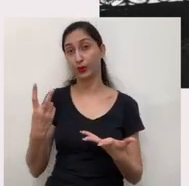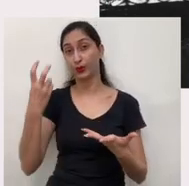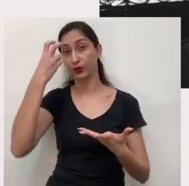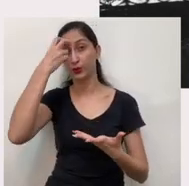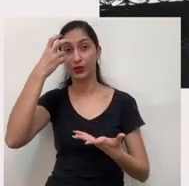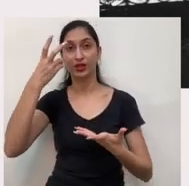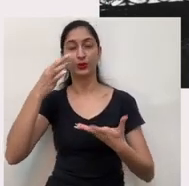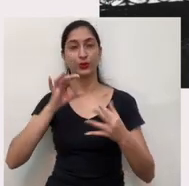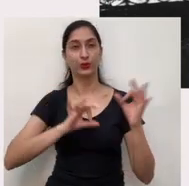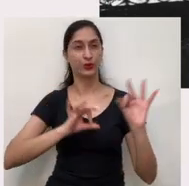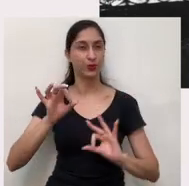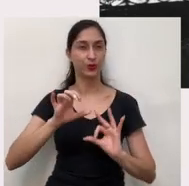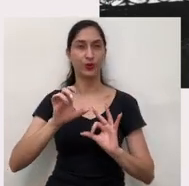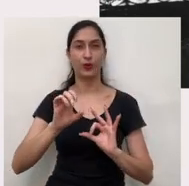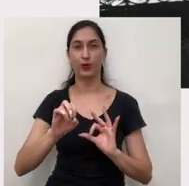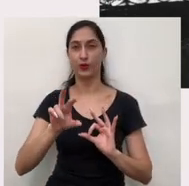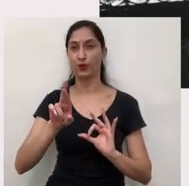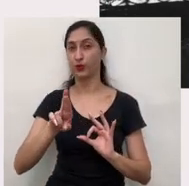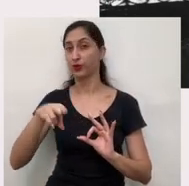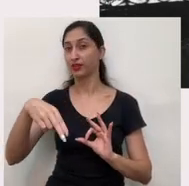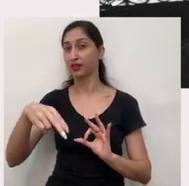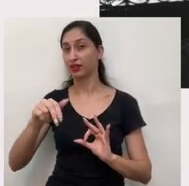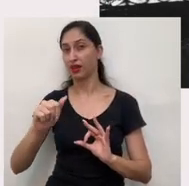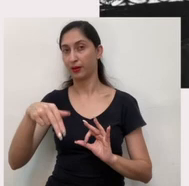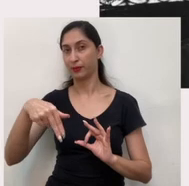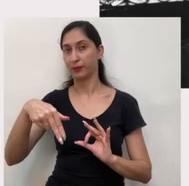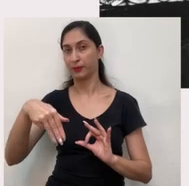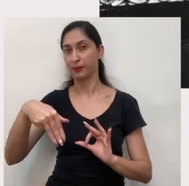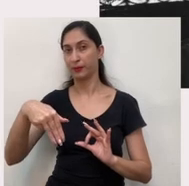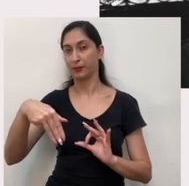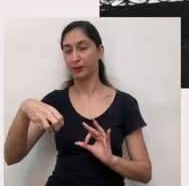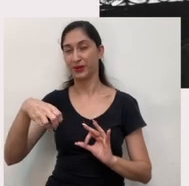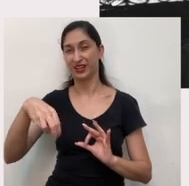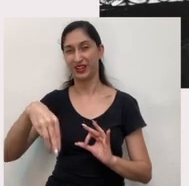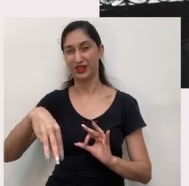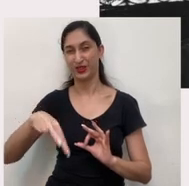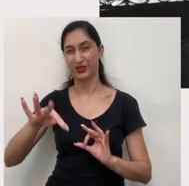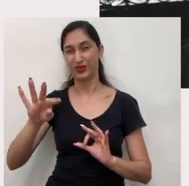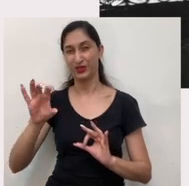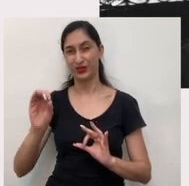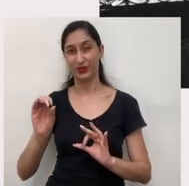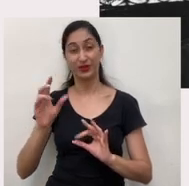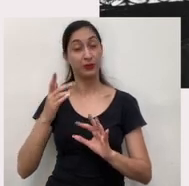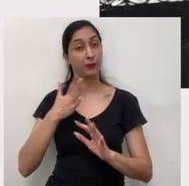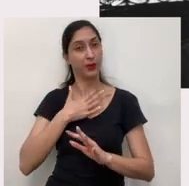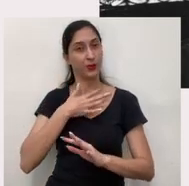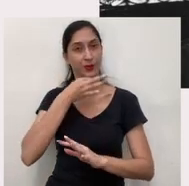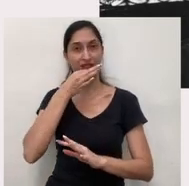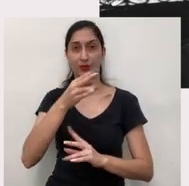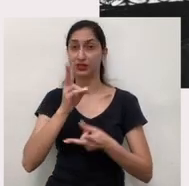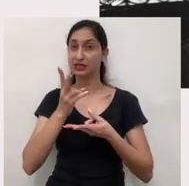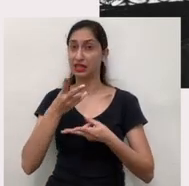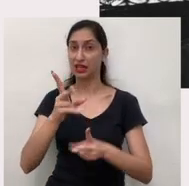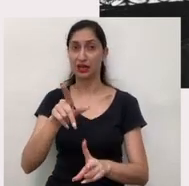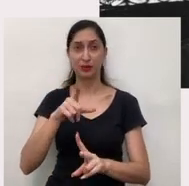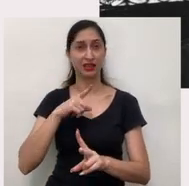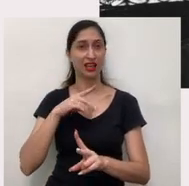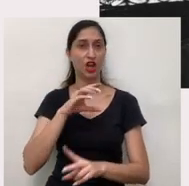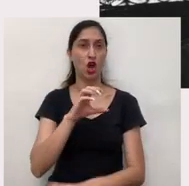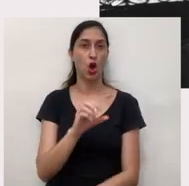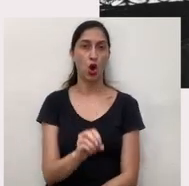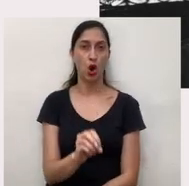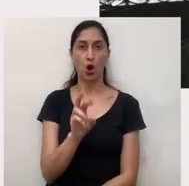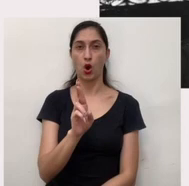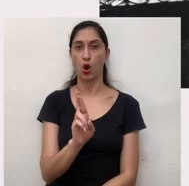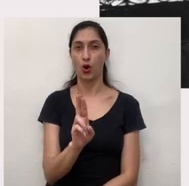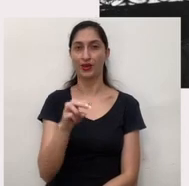não se perdendo, porque, enfim, eu acho que sempre haverá alguém para ornamentar,